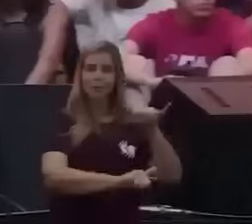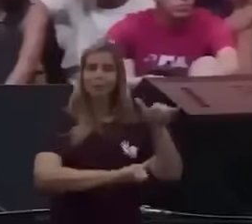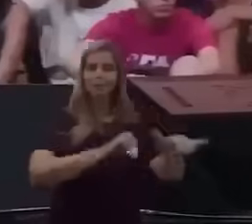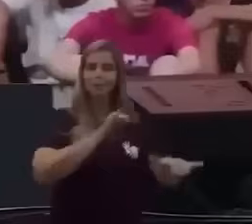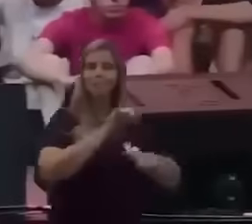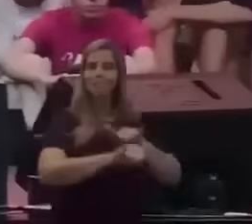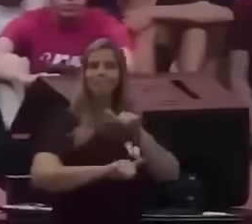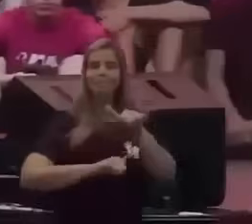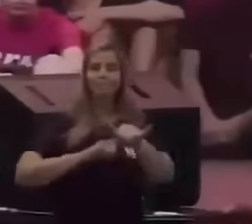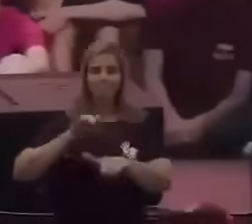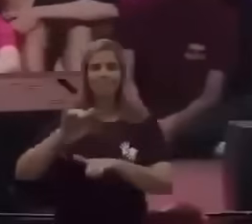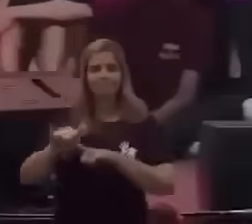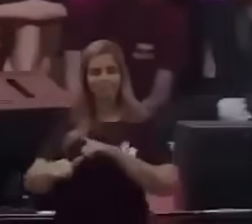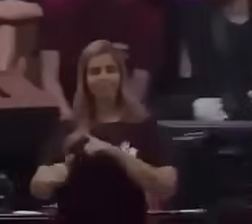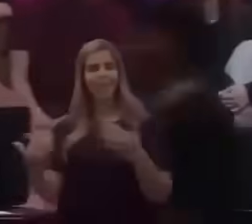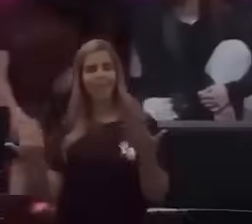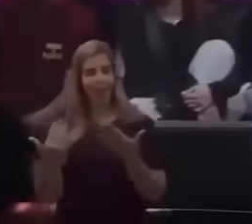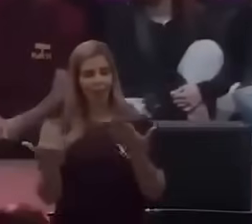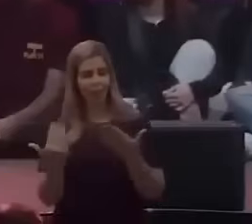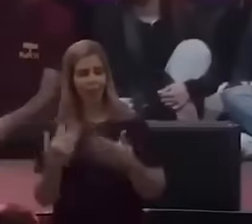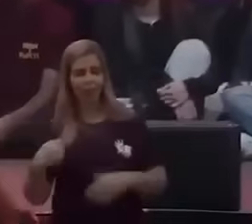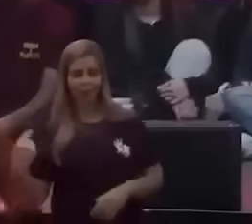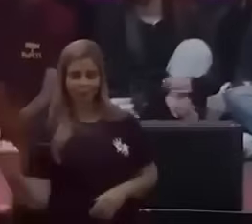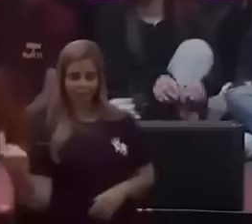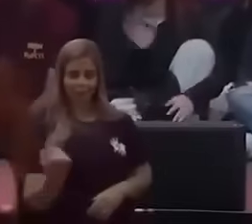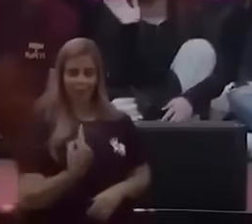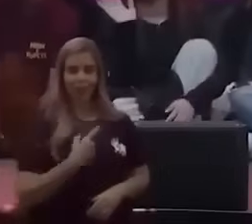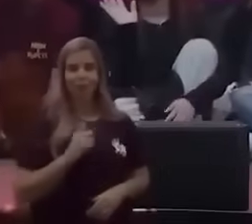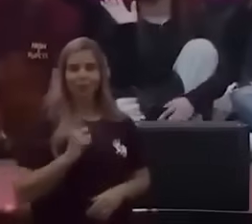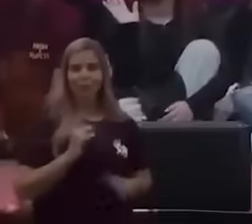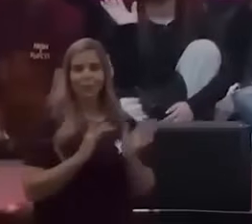a partir de agora, todos nós temos Jesus como